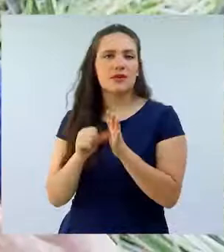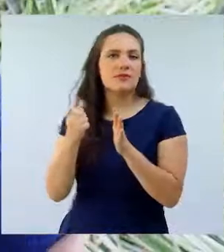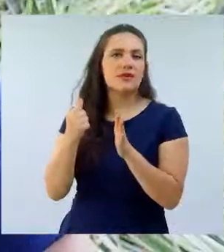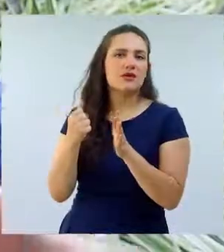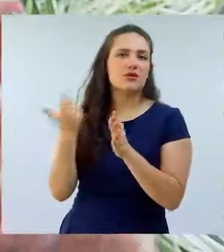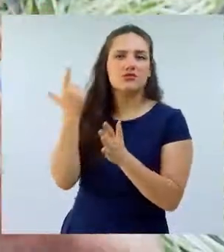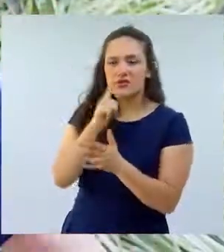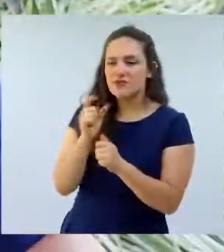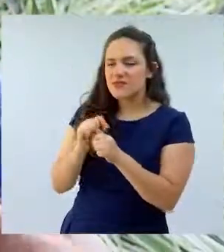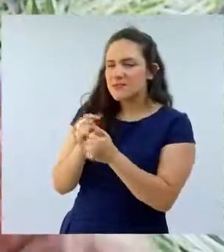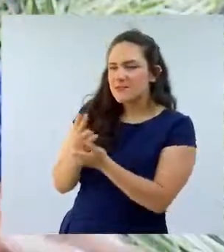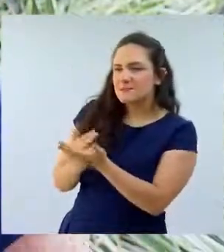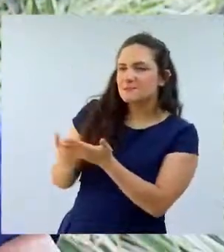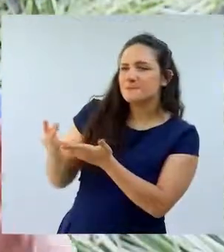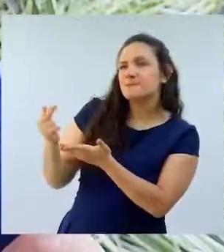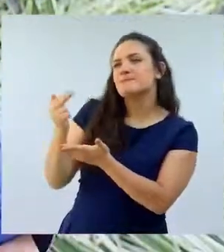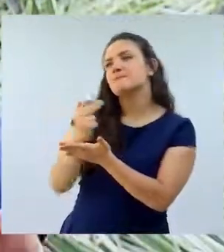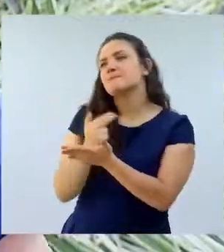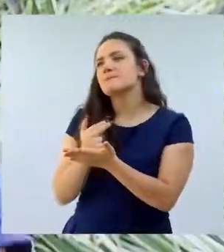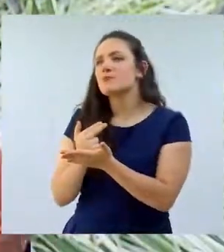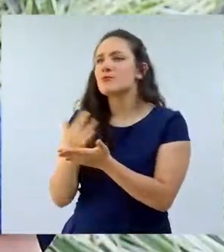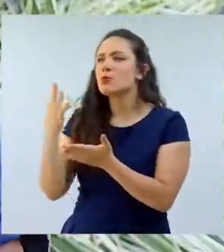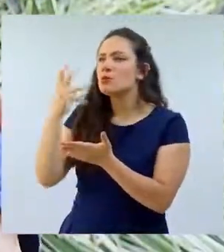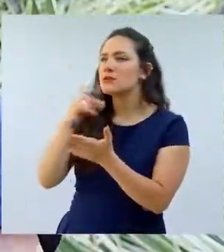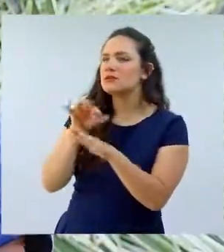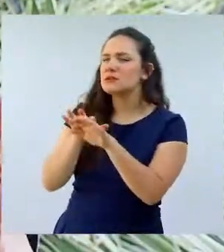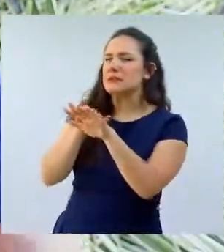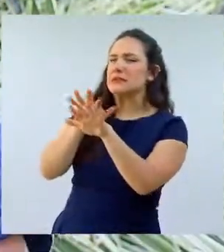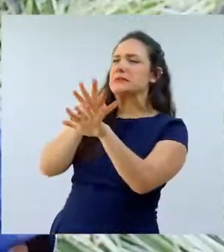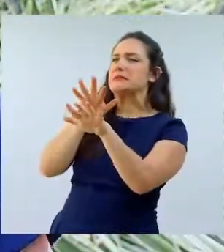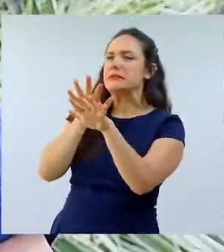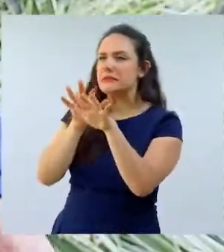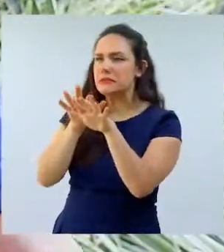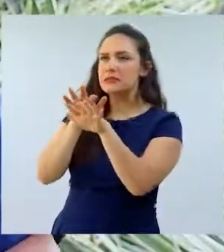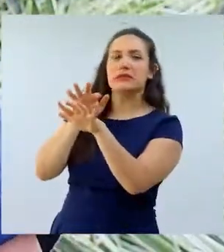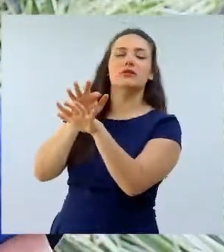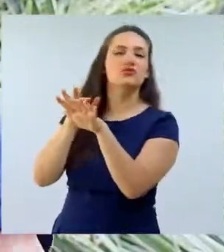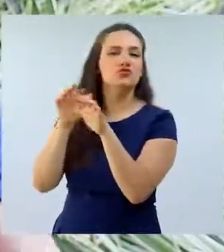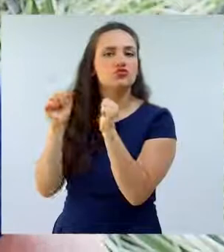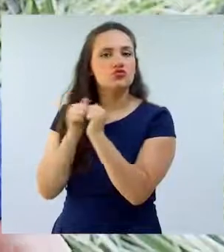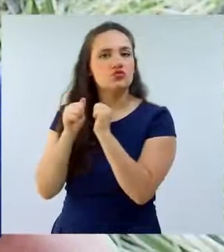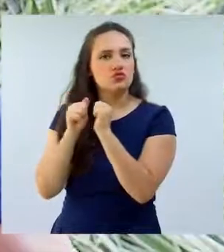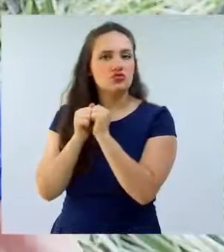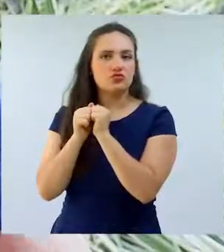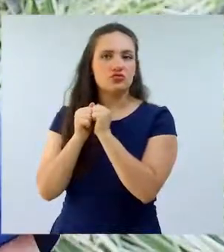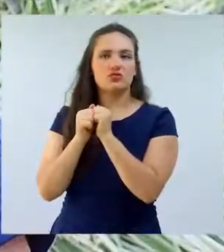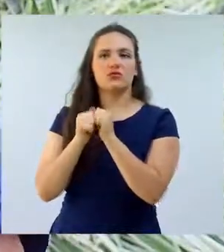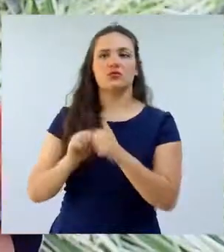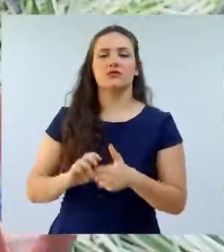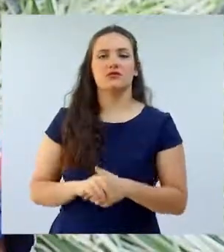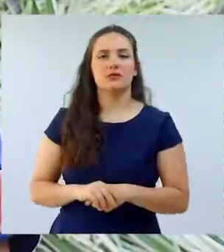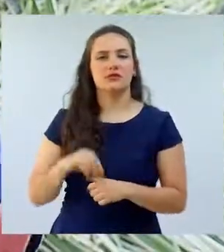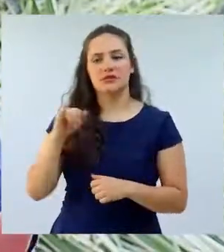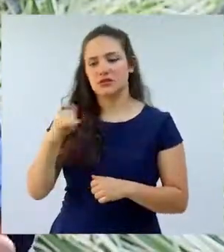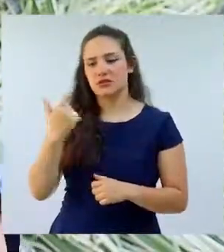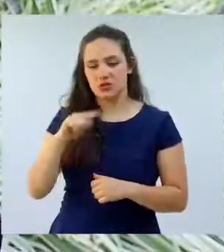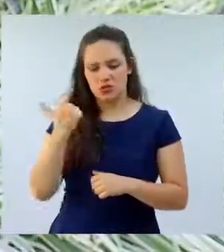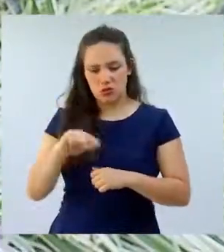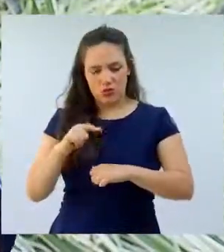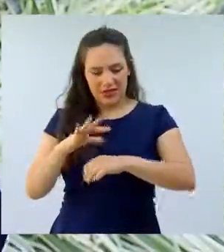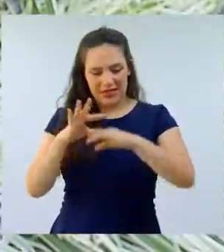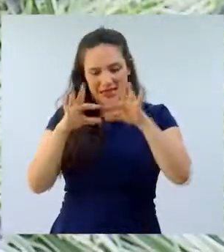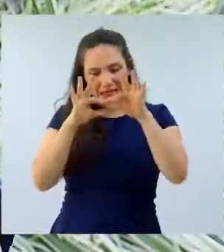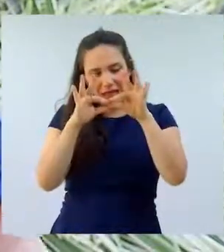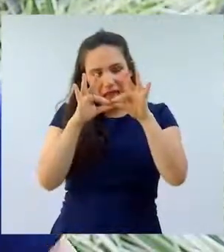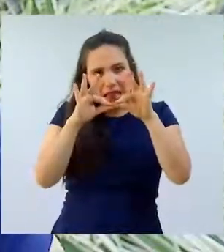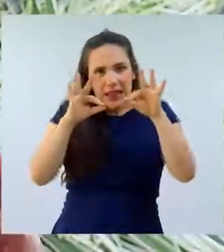complementares e cores primárias, para fazer aquela coisa a ilusão de ótica, né, que você causa com o efeito sem... Você não usar